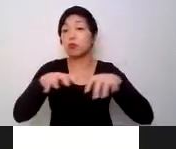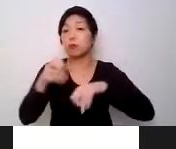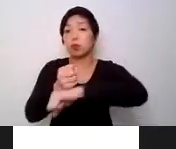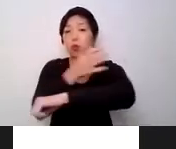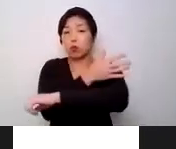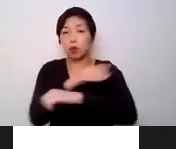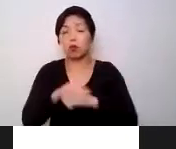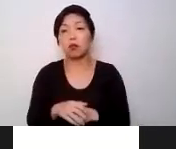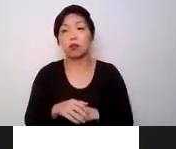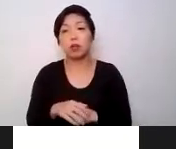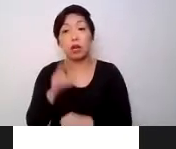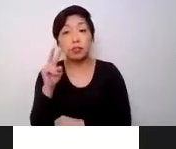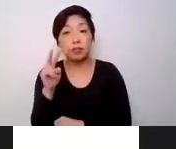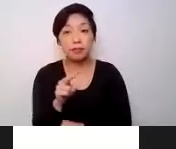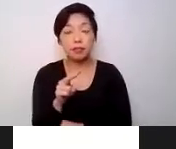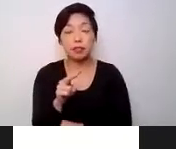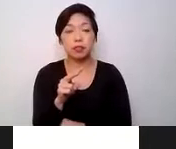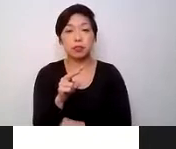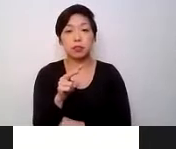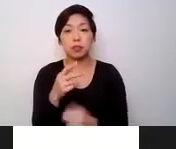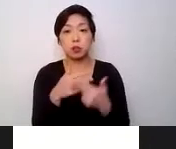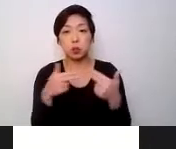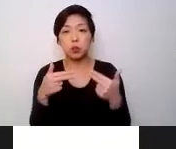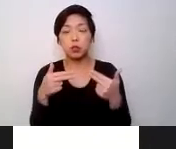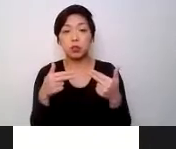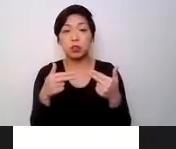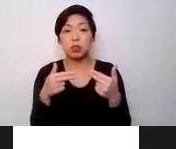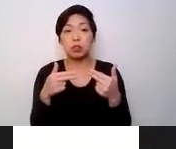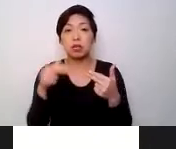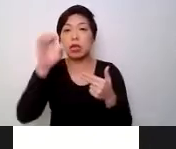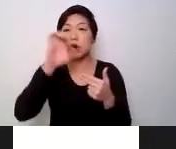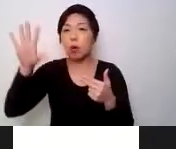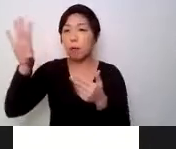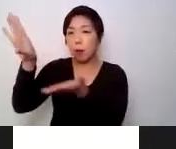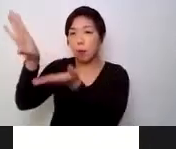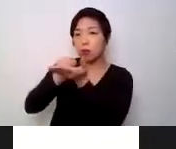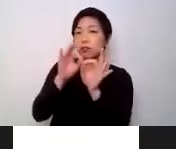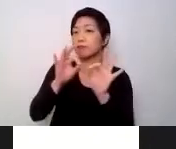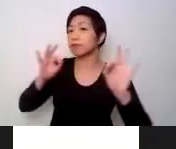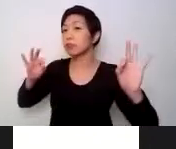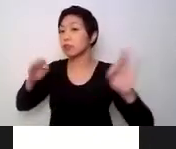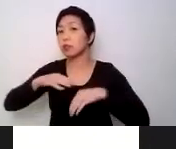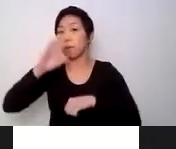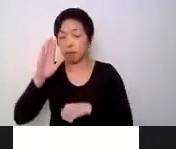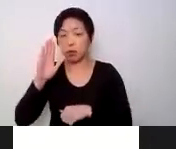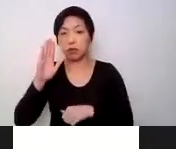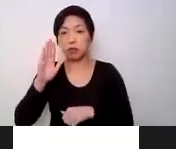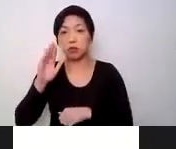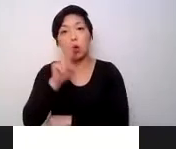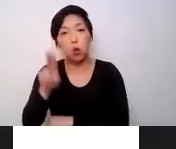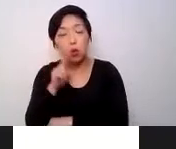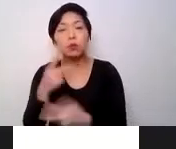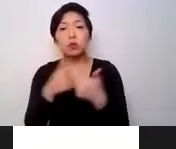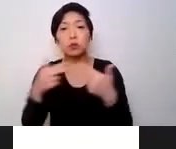nota um afastamento das correntes europeias de arquitetura cemiterial tradicional parte para a utilização do concreto